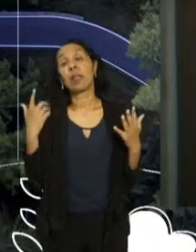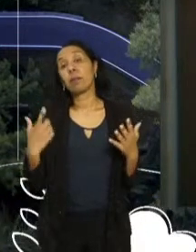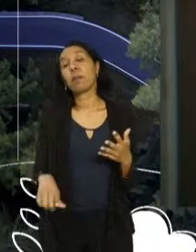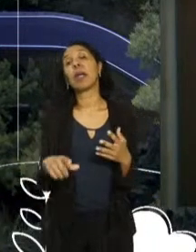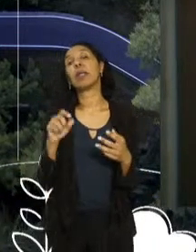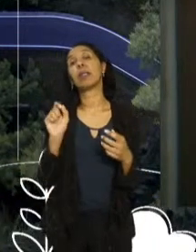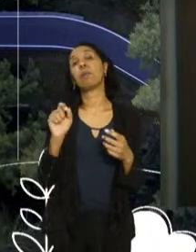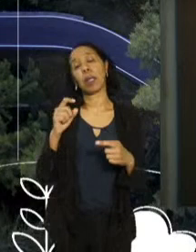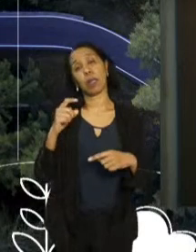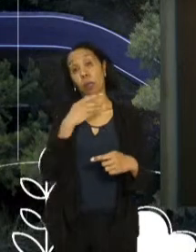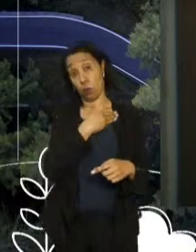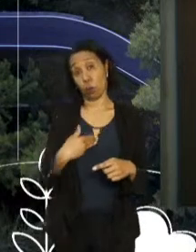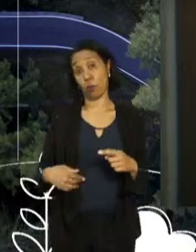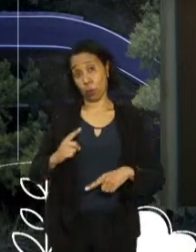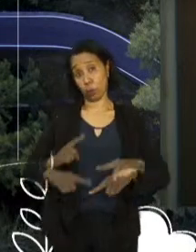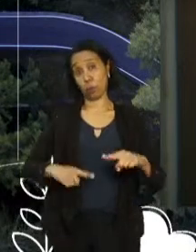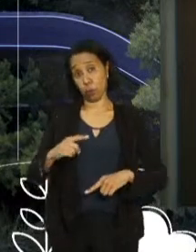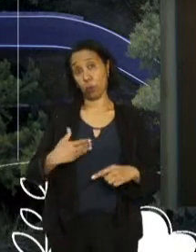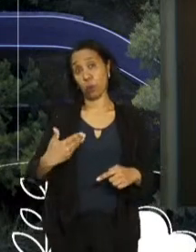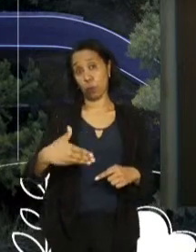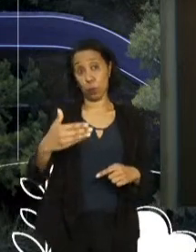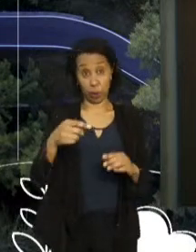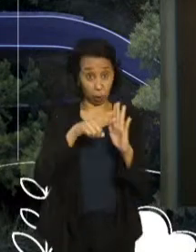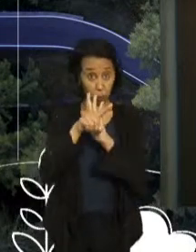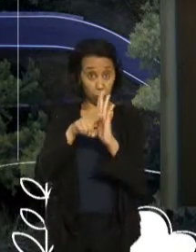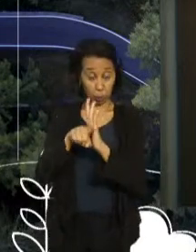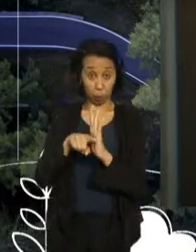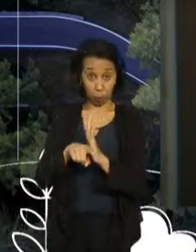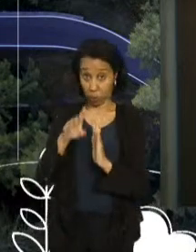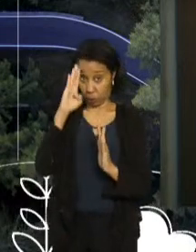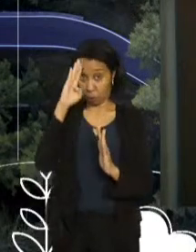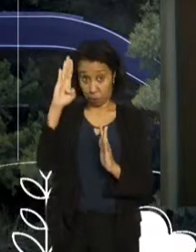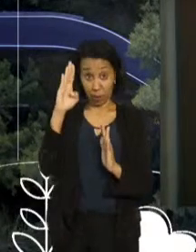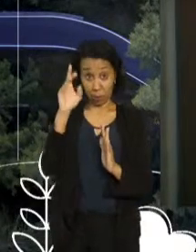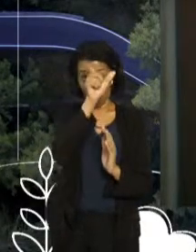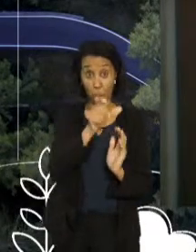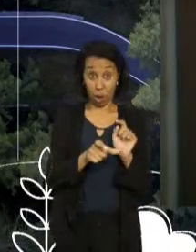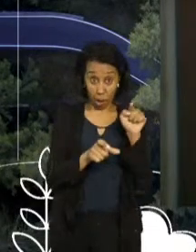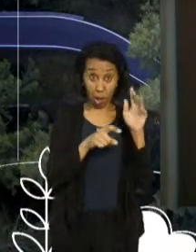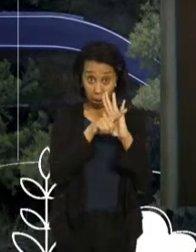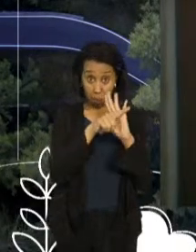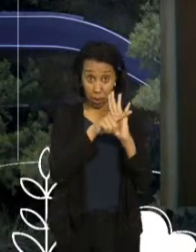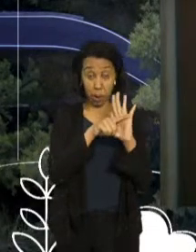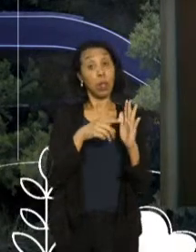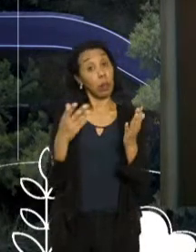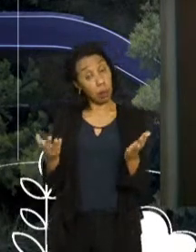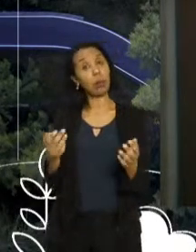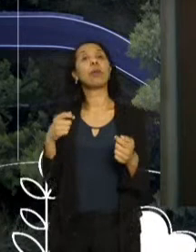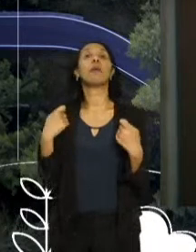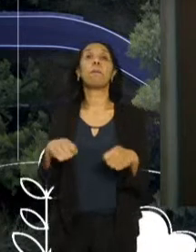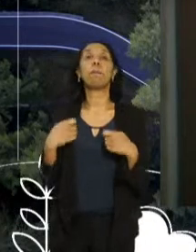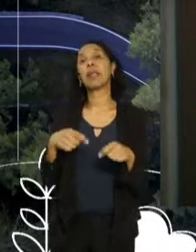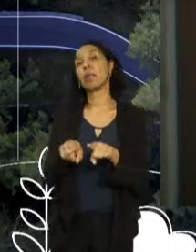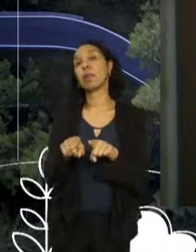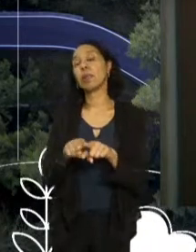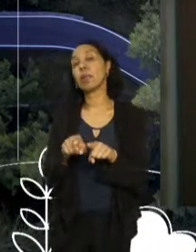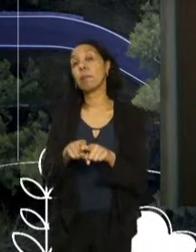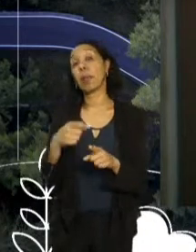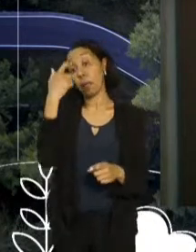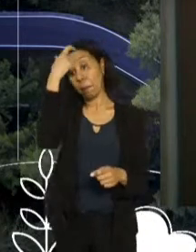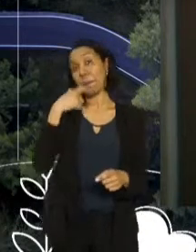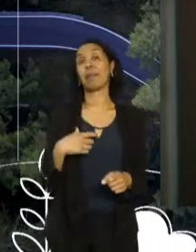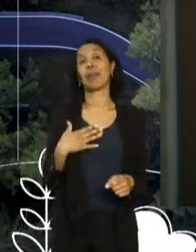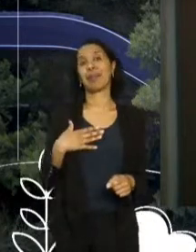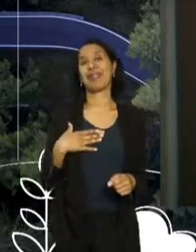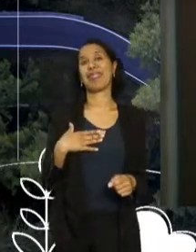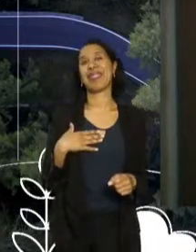das políticas públicas, né, que foi apontada na sua pesquisa como principal elemento, nós temos que pensar nas mudanças de postura